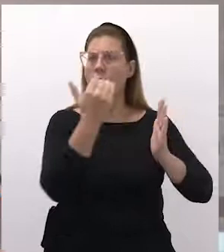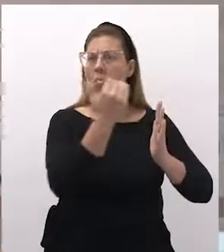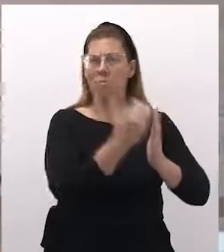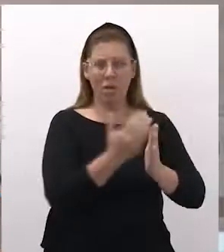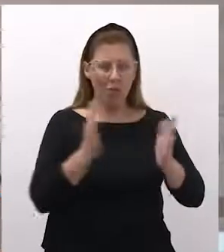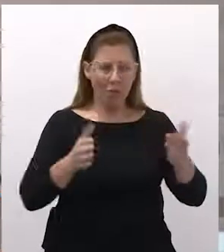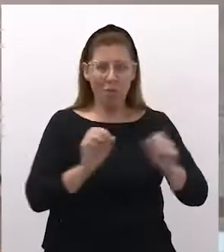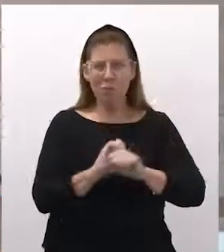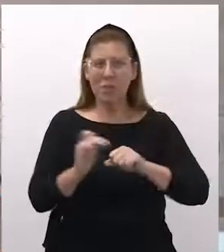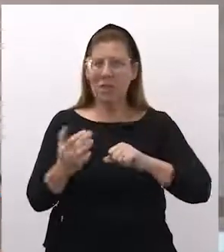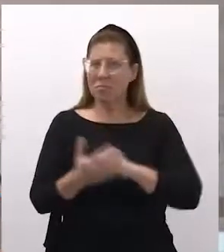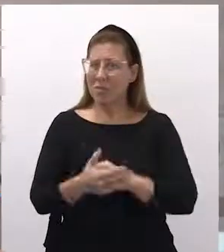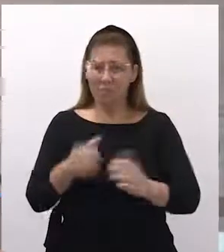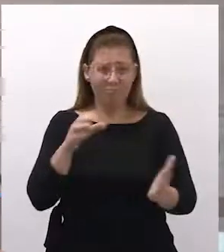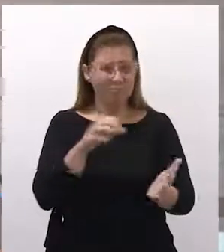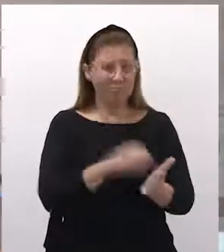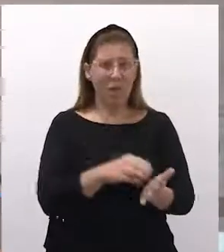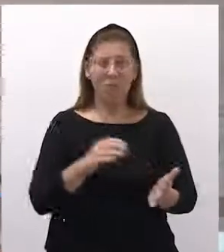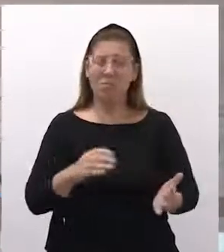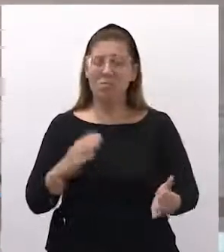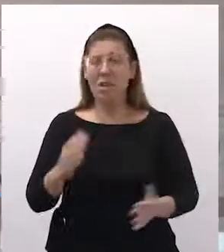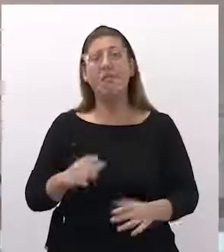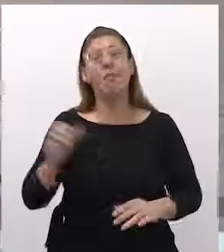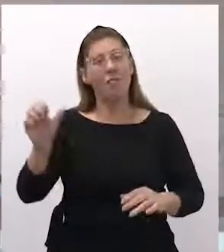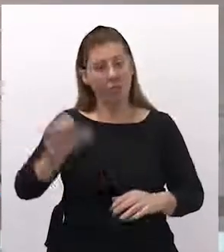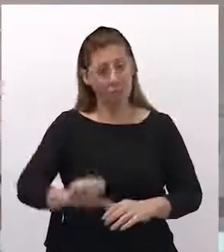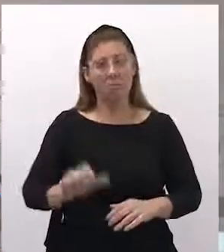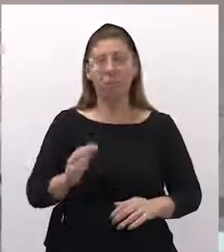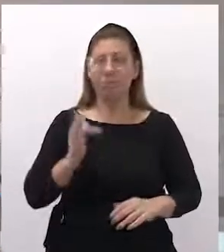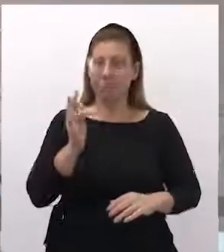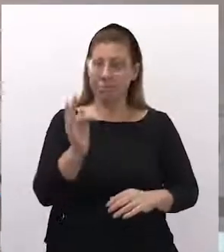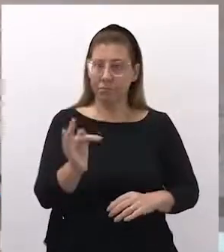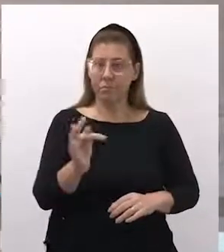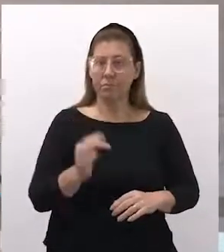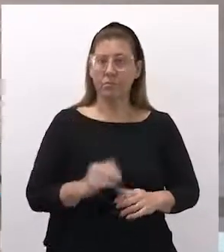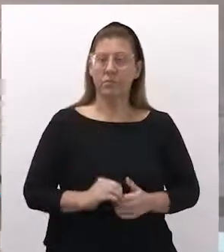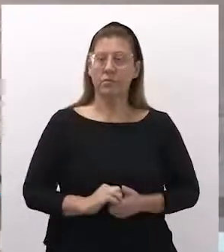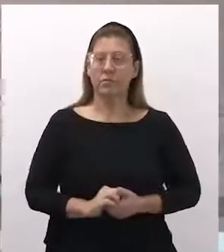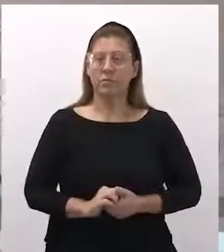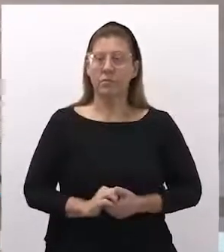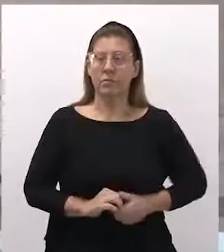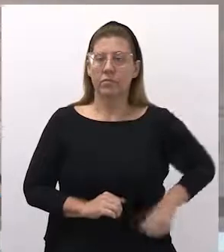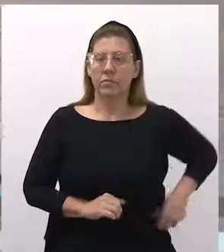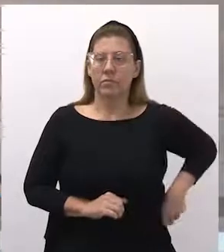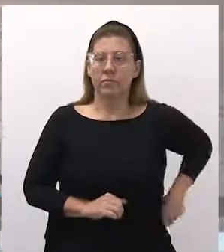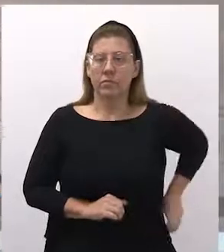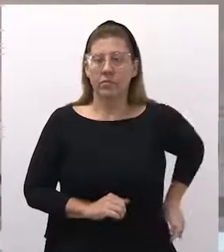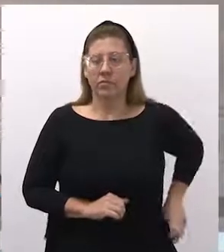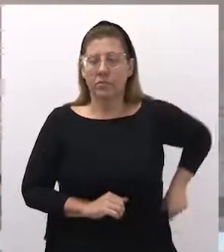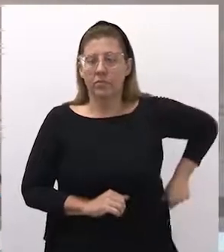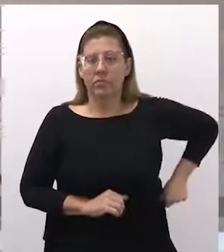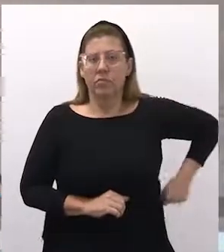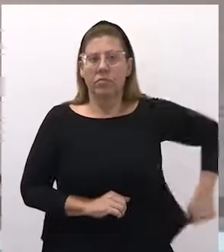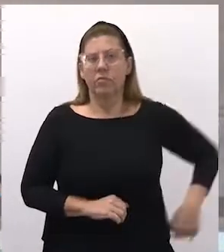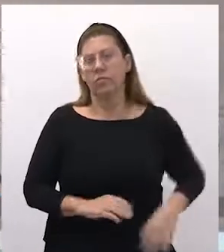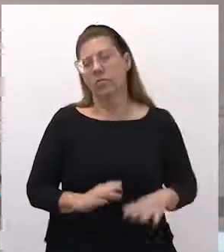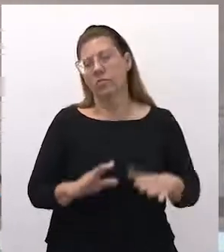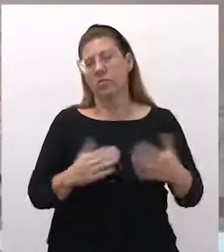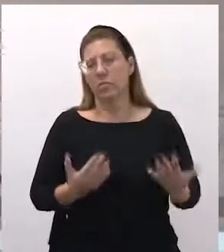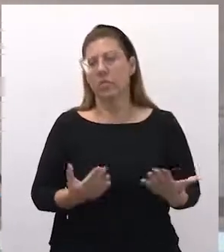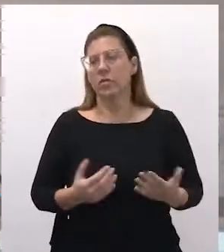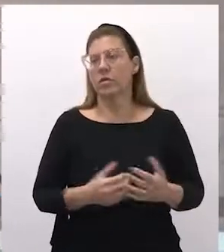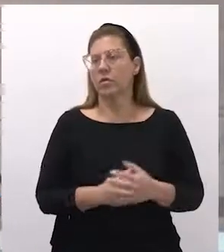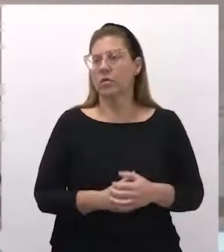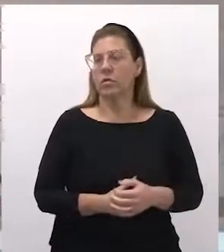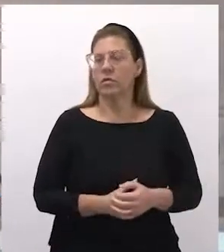isso é um ponto central, assim, e vai piorar, isso é o que mais me angustia a pessoa, mas nos